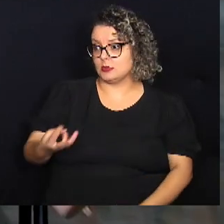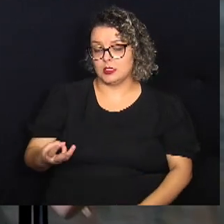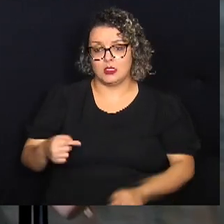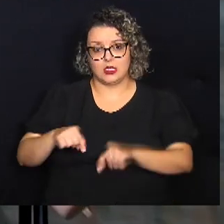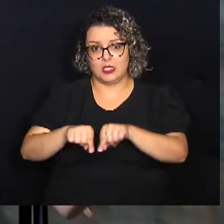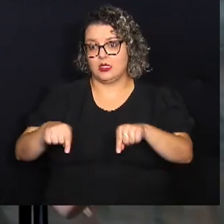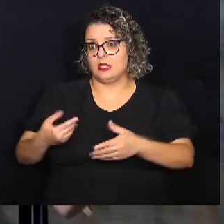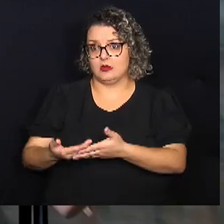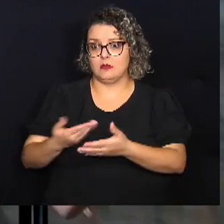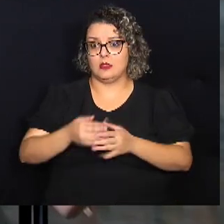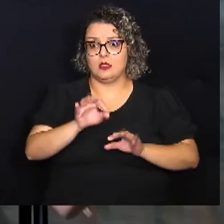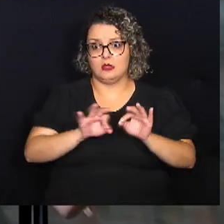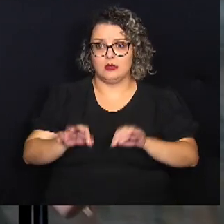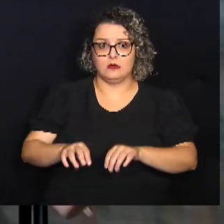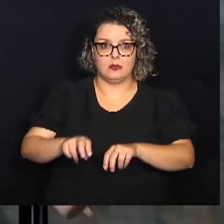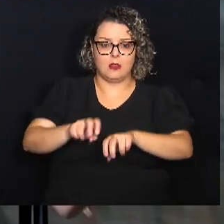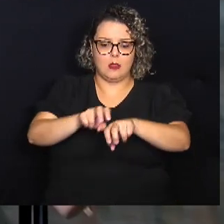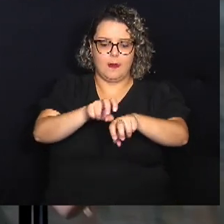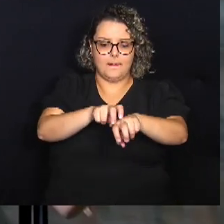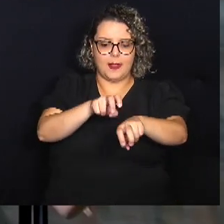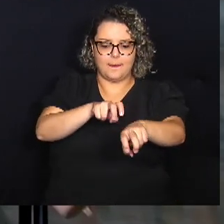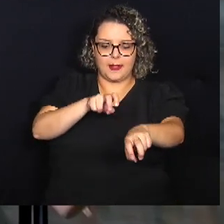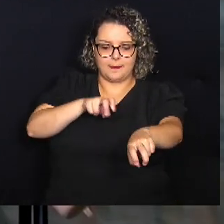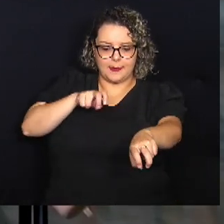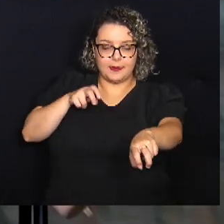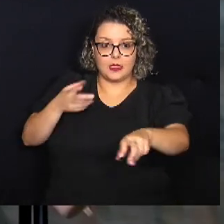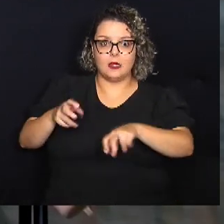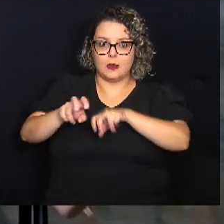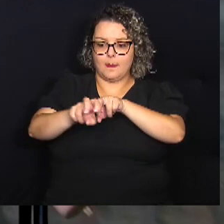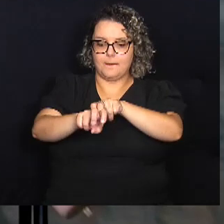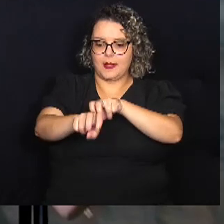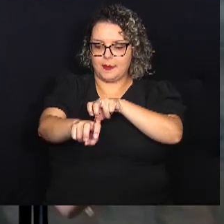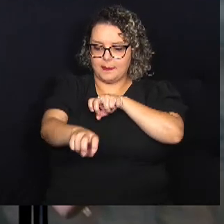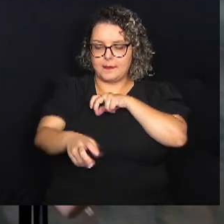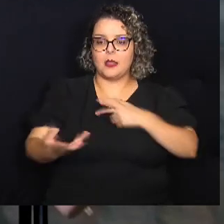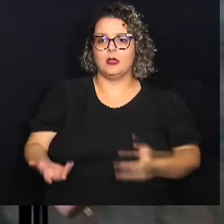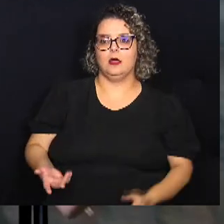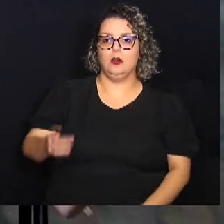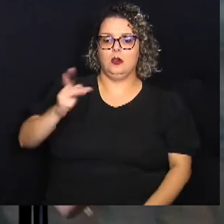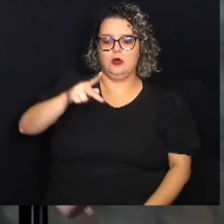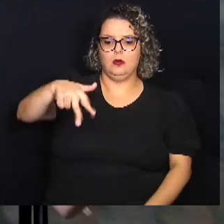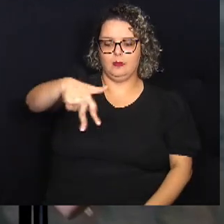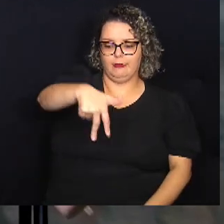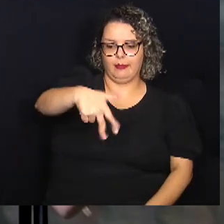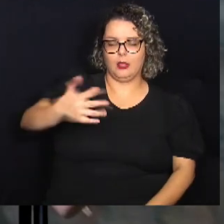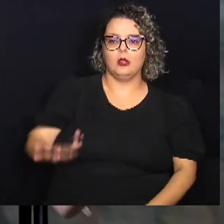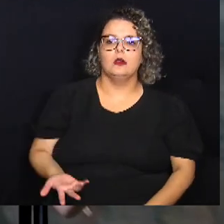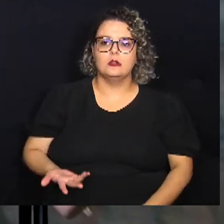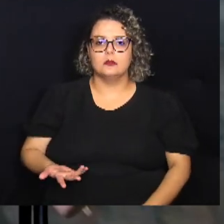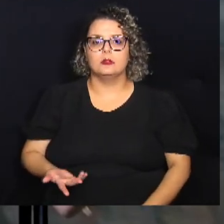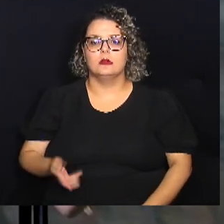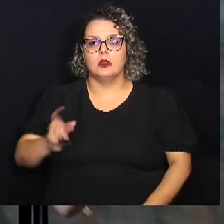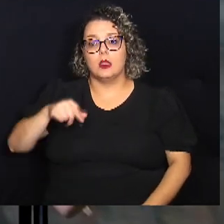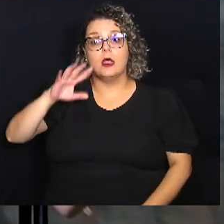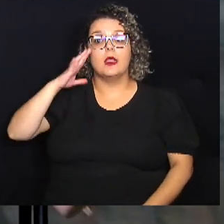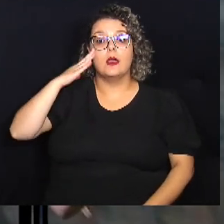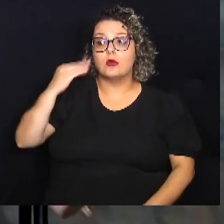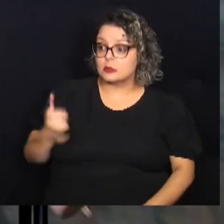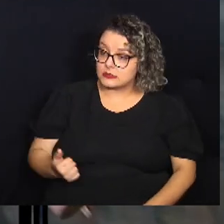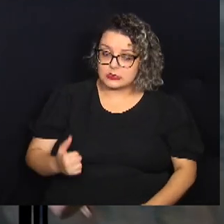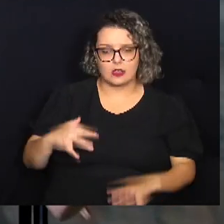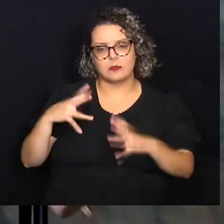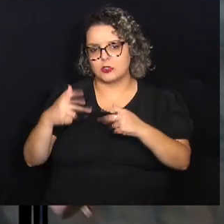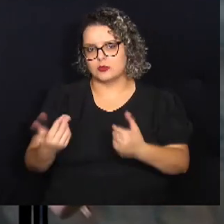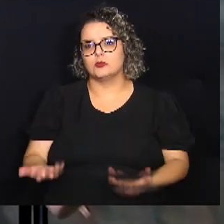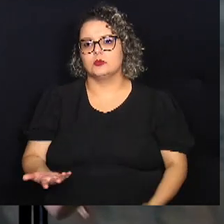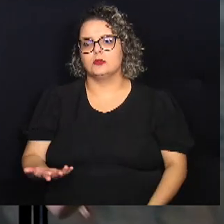ainda é organizada com fileiras, uma atrás da outra, né? O professor fica lá na frente, ele é o dono do saber. Então,